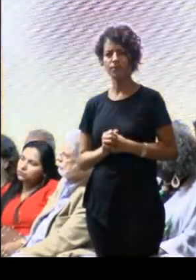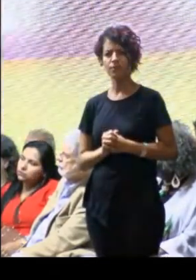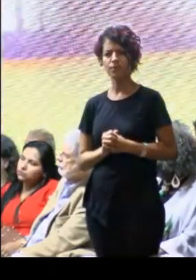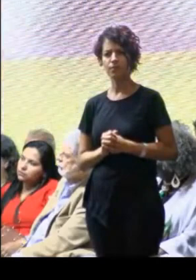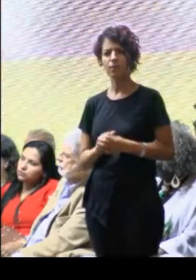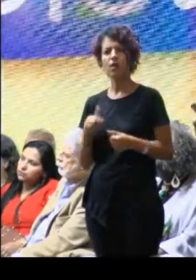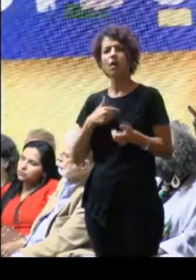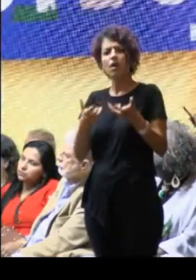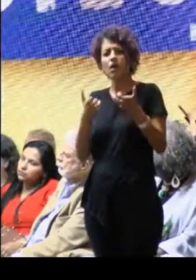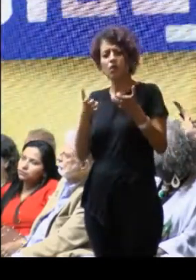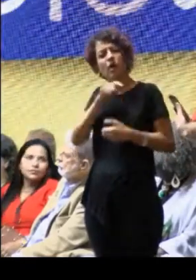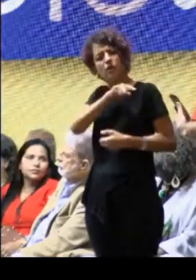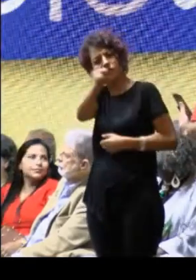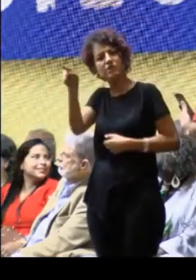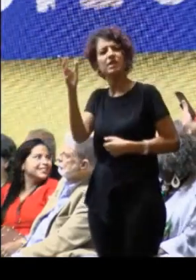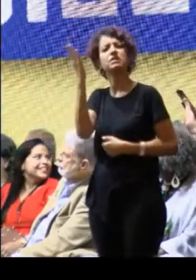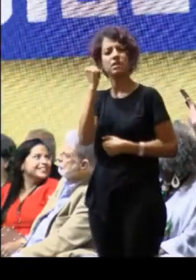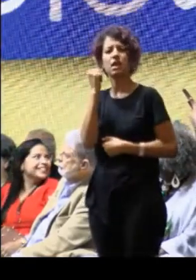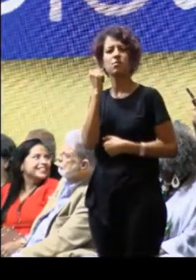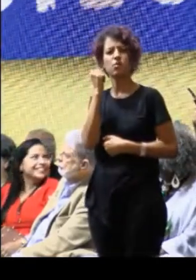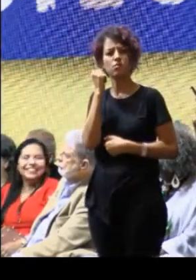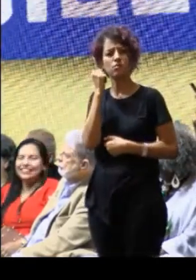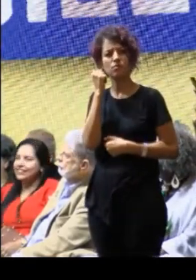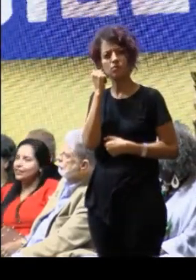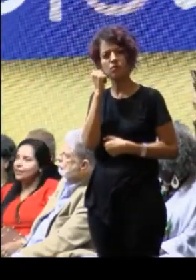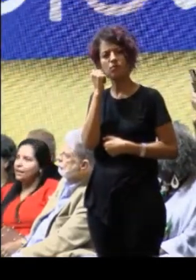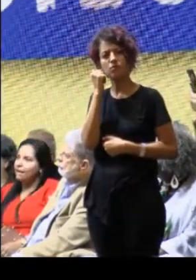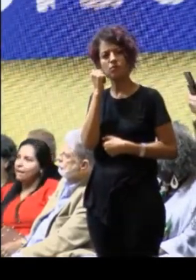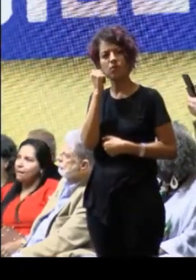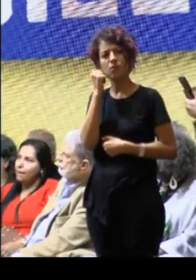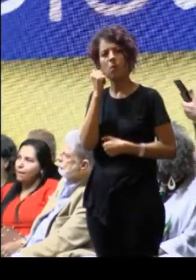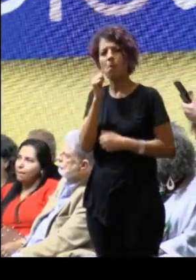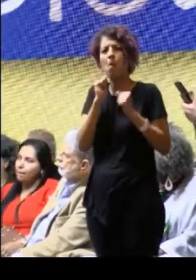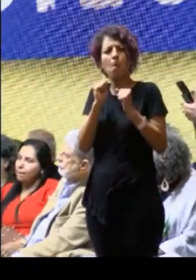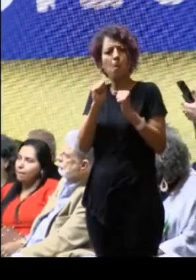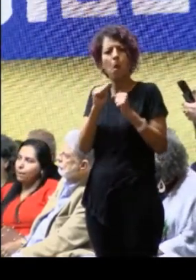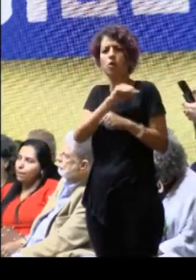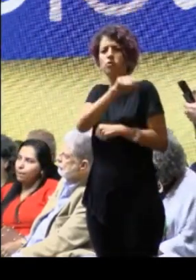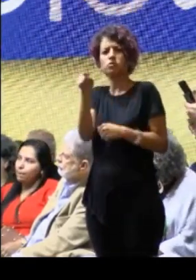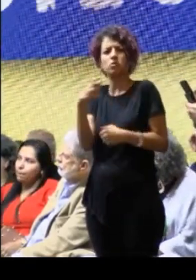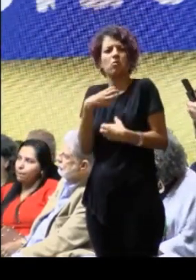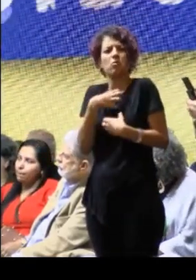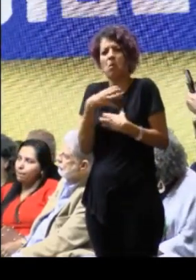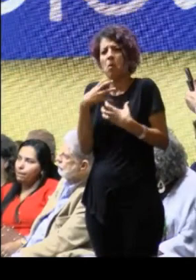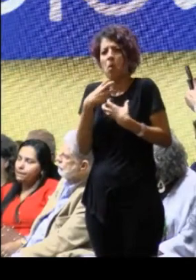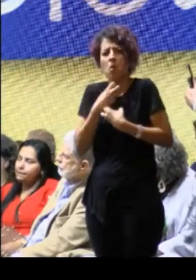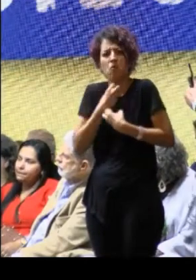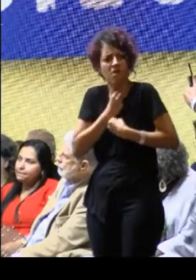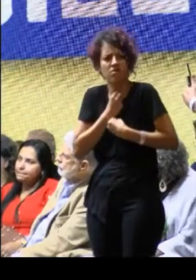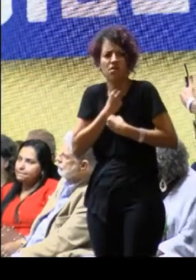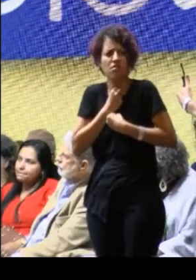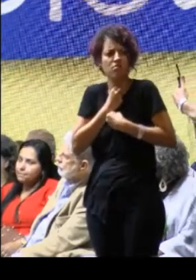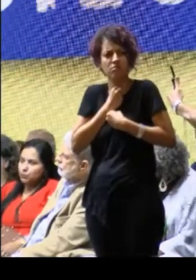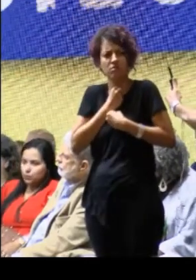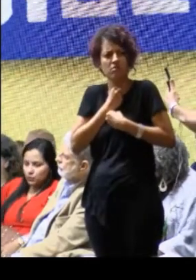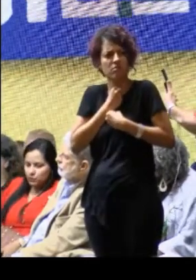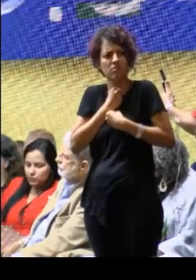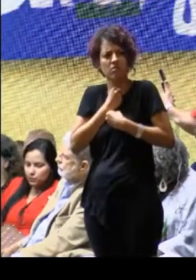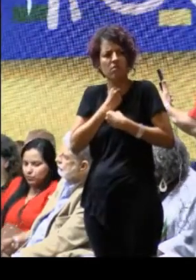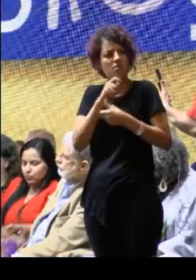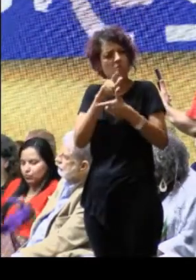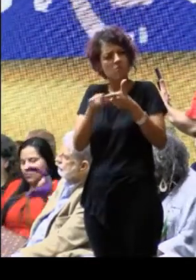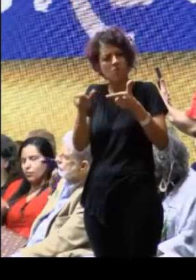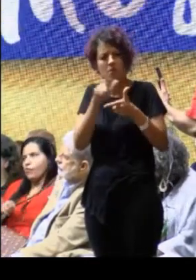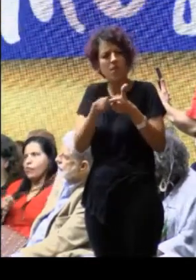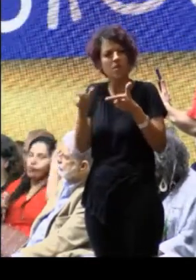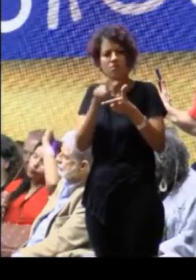que vocês saibam que o PT não pode se acovardar diante das